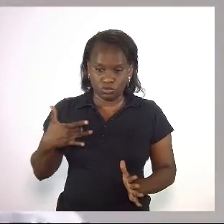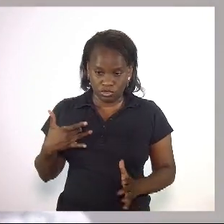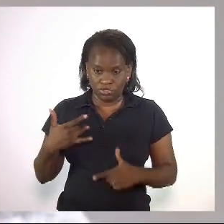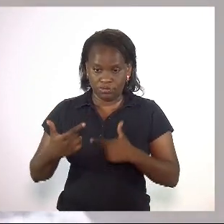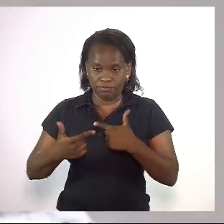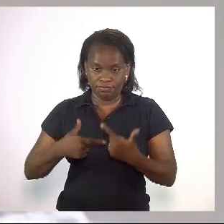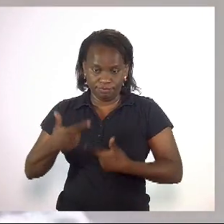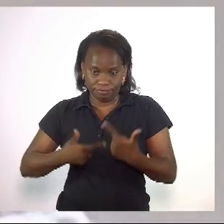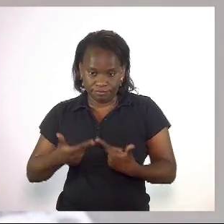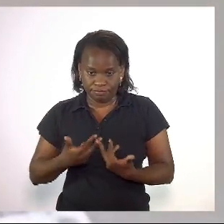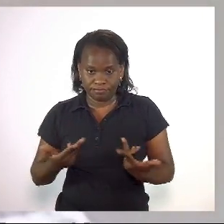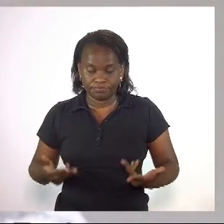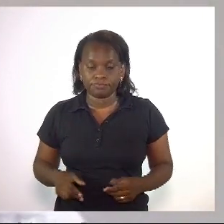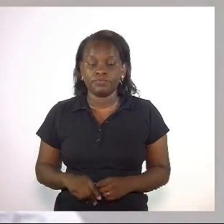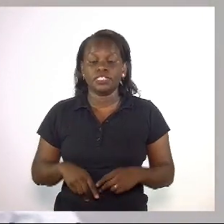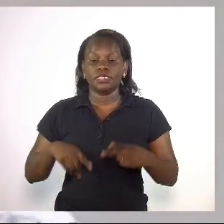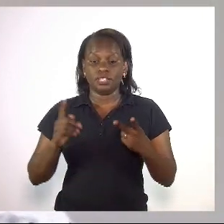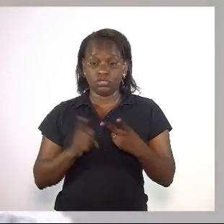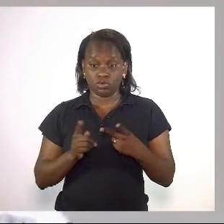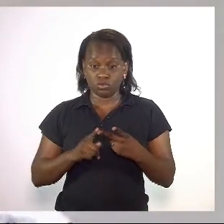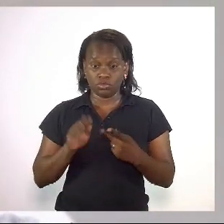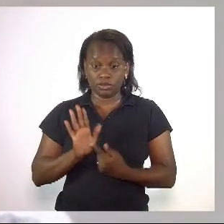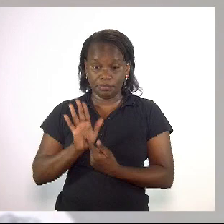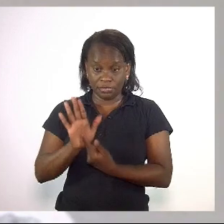bem. A segunda coisa que eu queria apresentar,